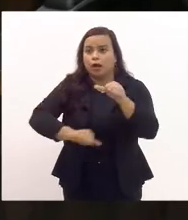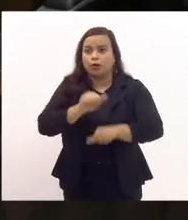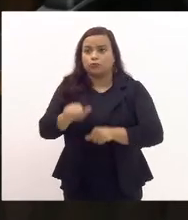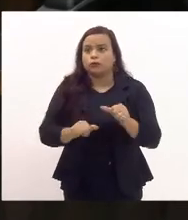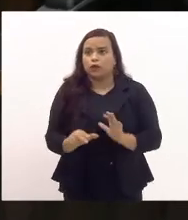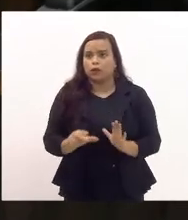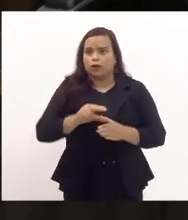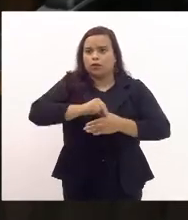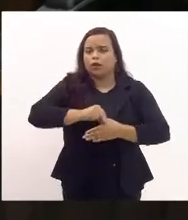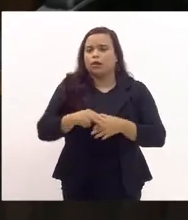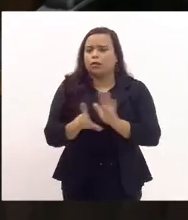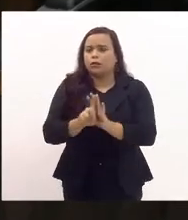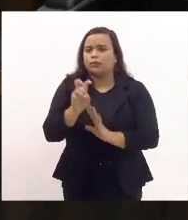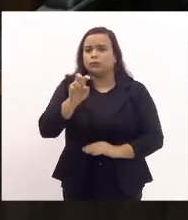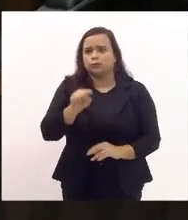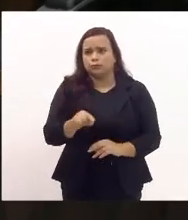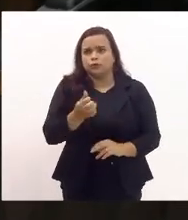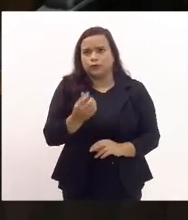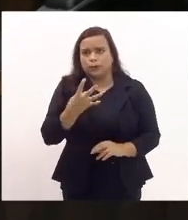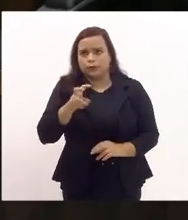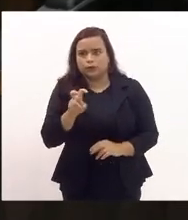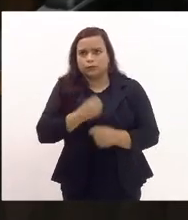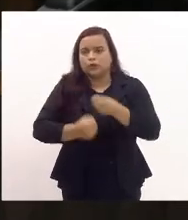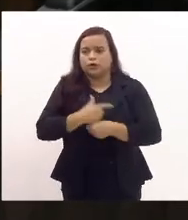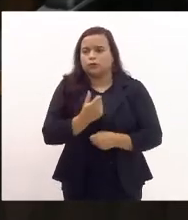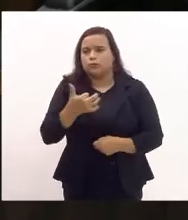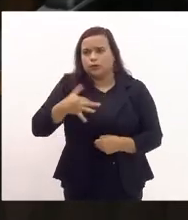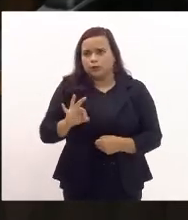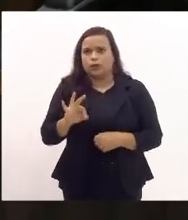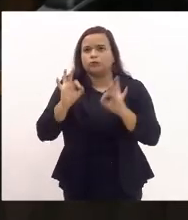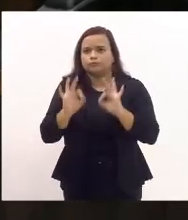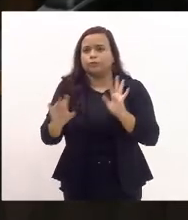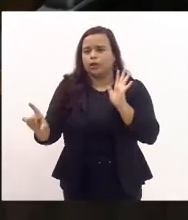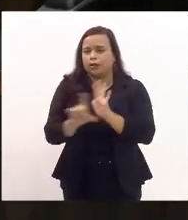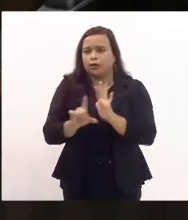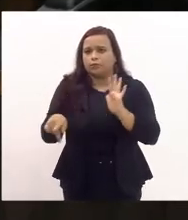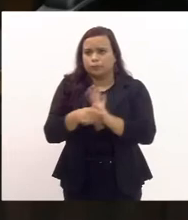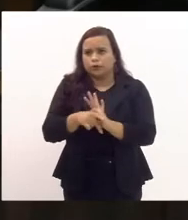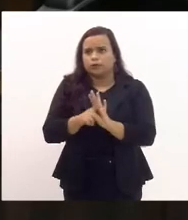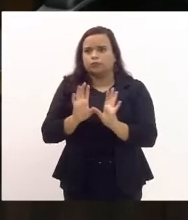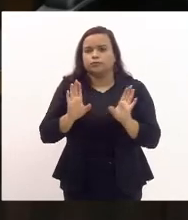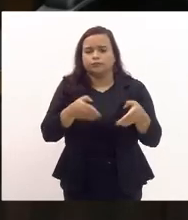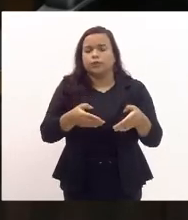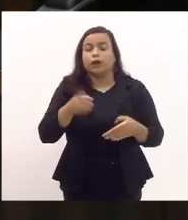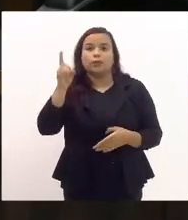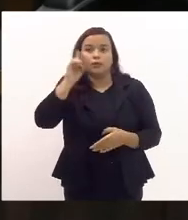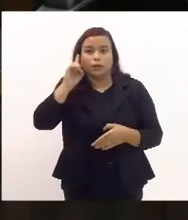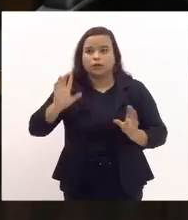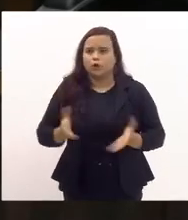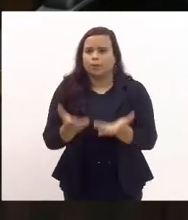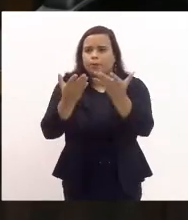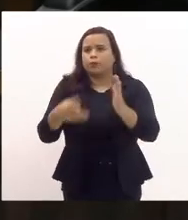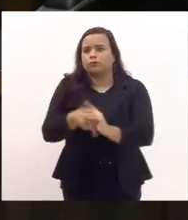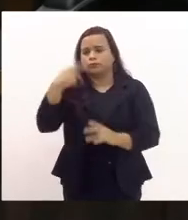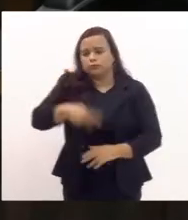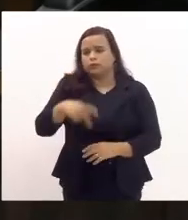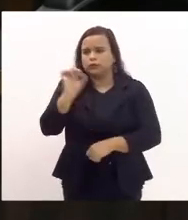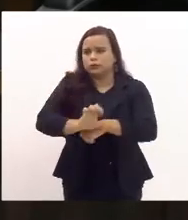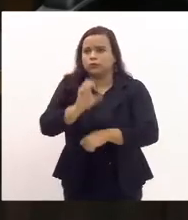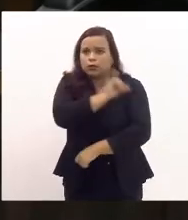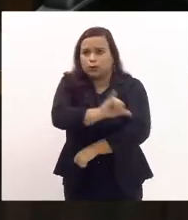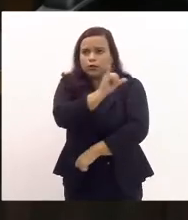da Lei 5.645 2010 consolida a legislação relativa às datas comemorativas do Estado do Rio de Janeiro